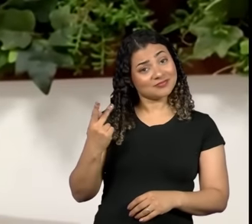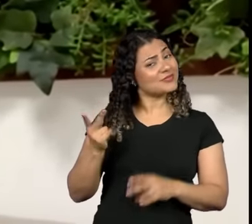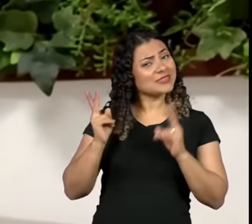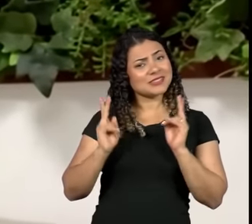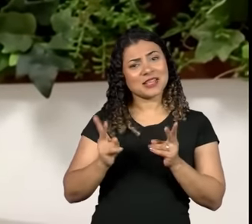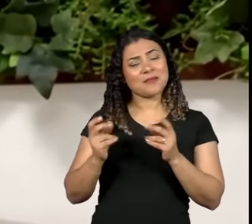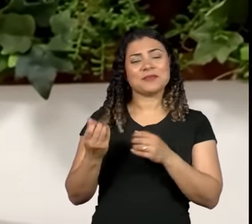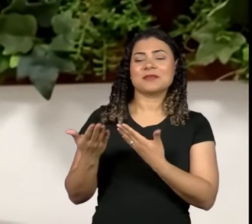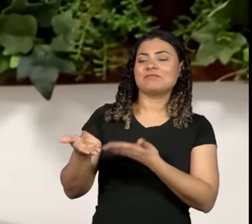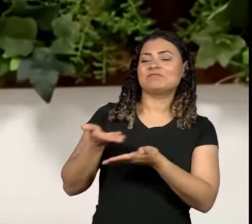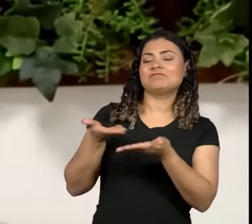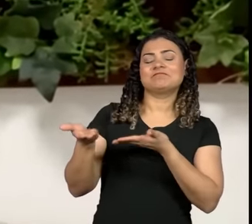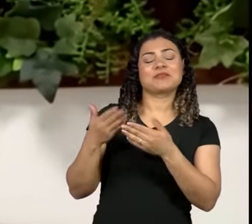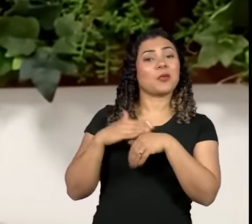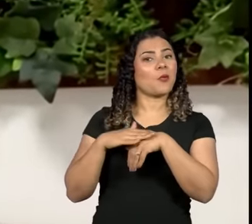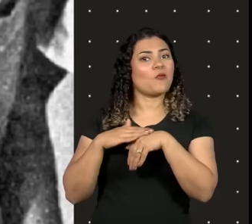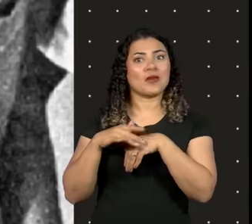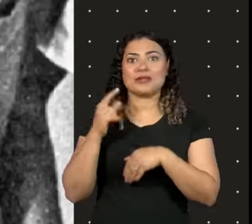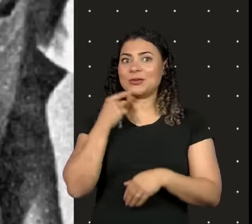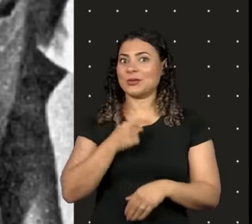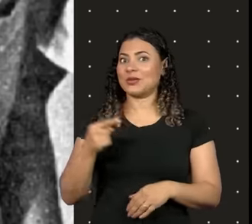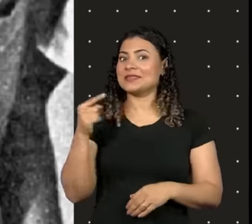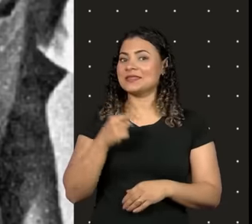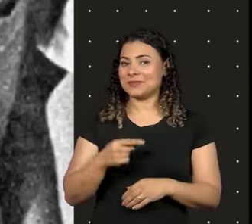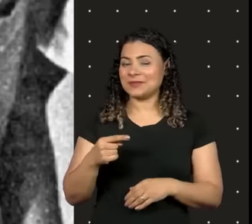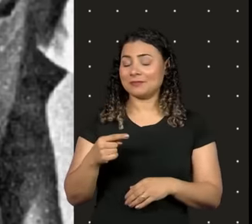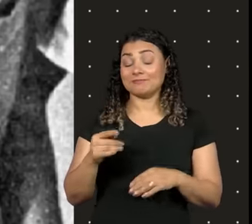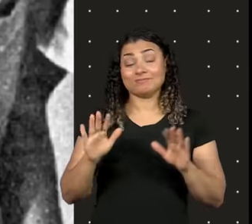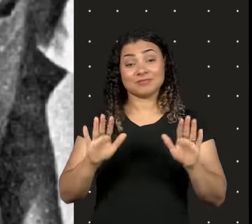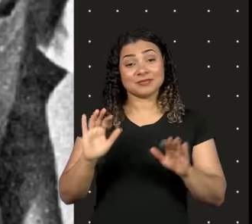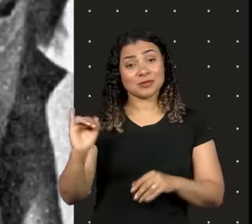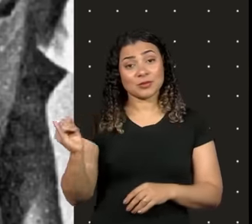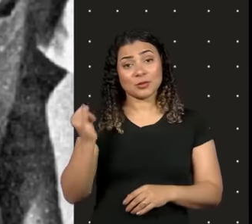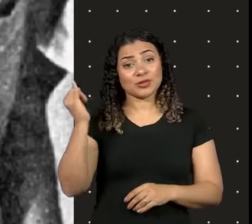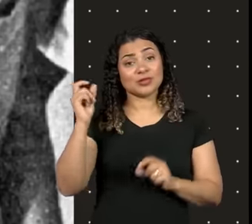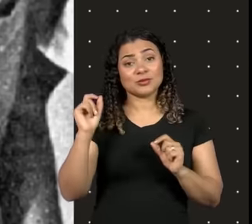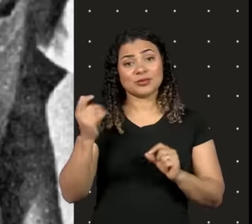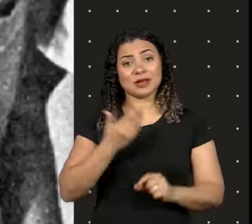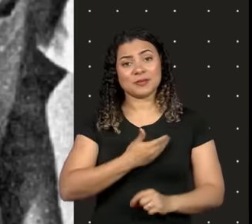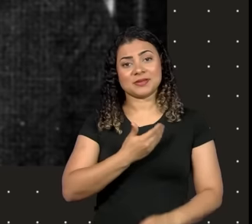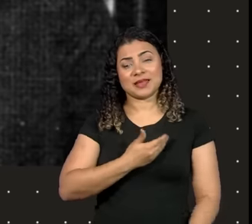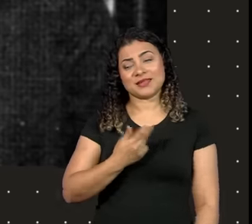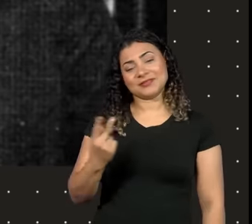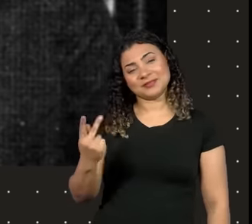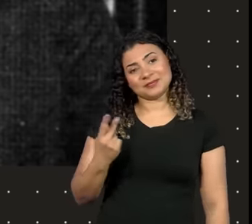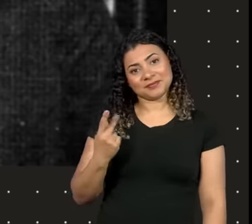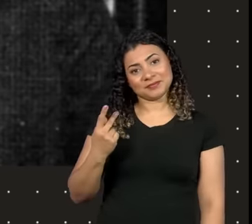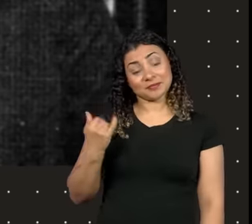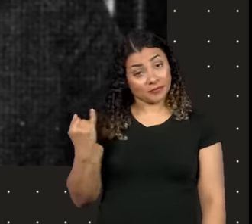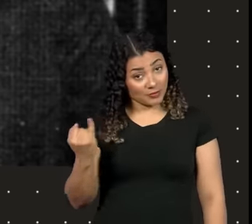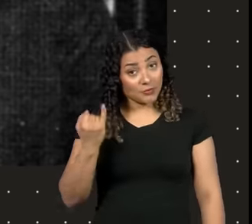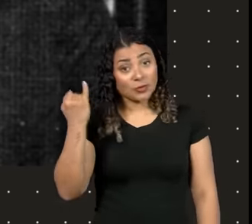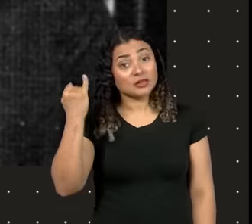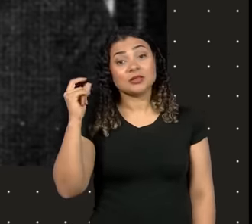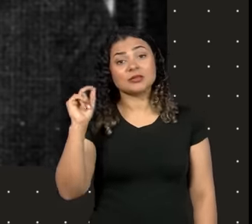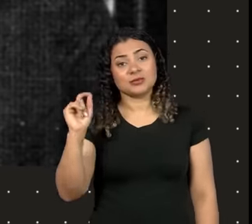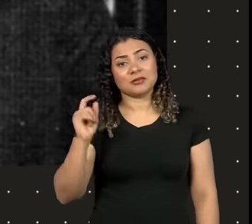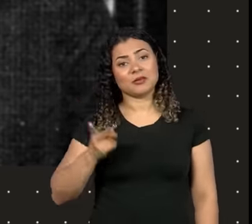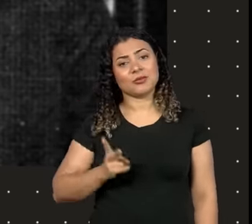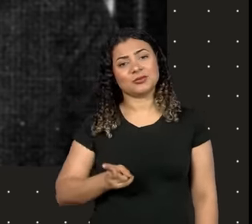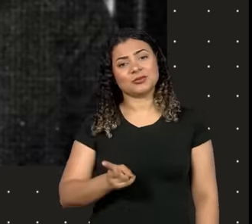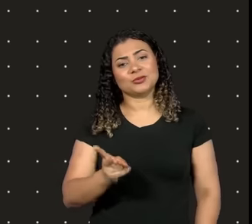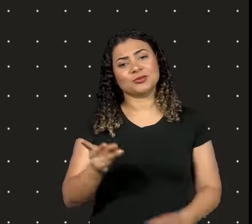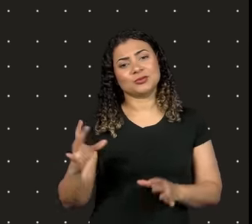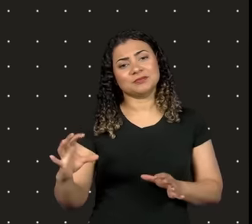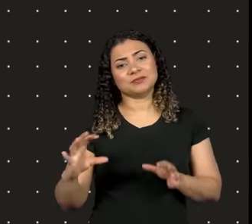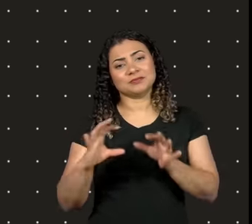sempre trocando ideias, sempre. O importante, meu irmão, é essa nossa amizade. O importante é que ela se mantém com a